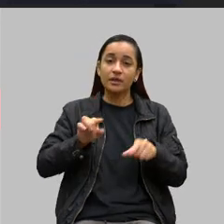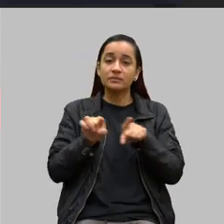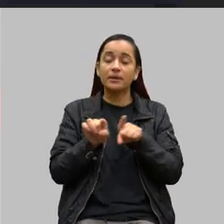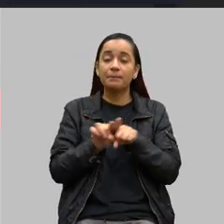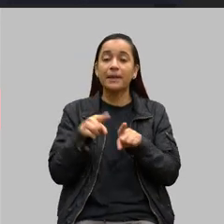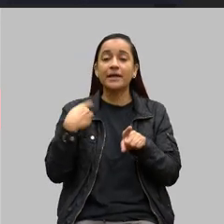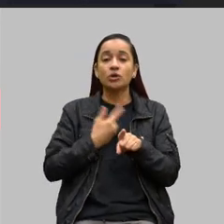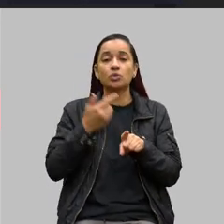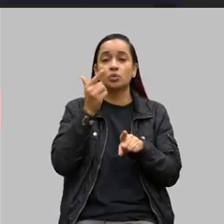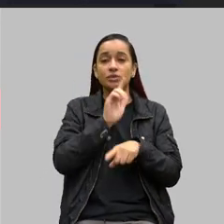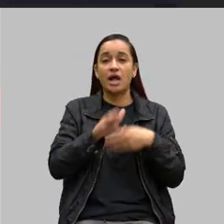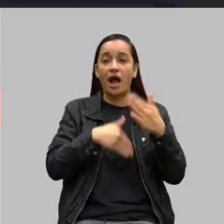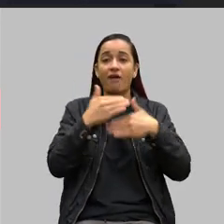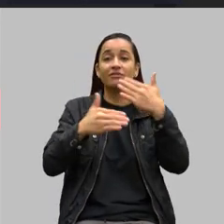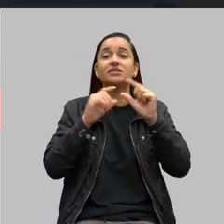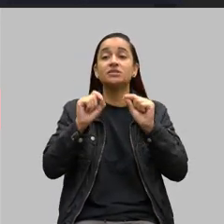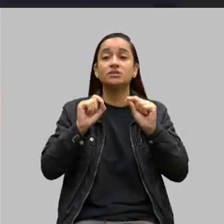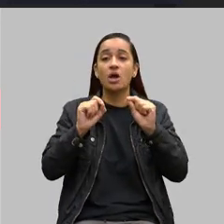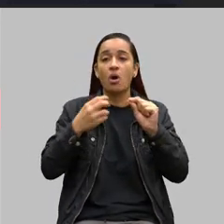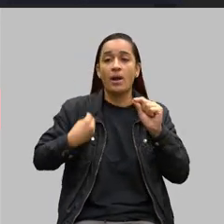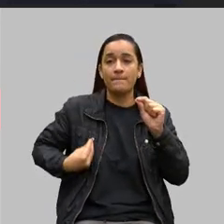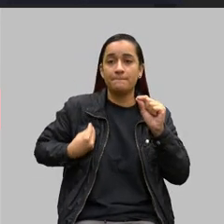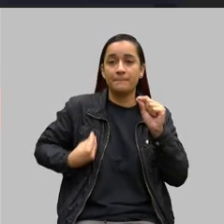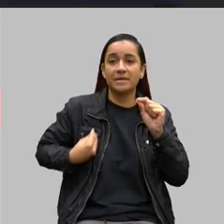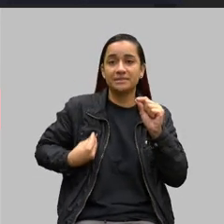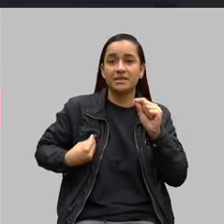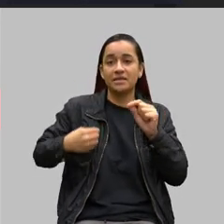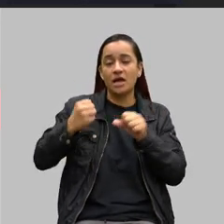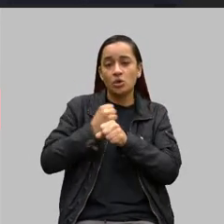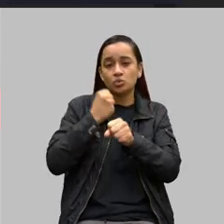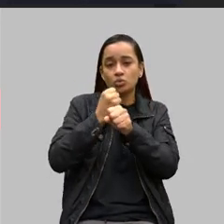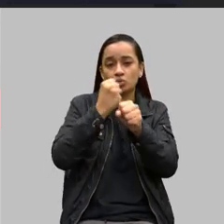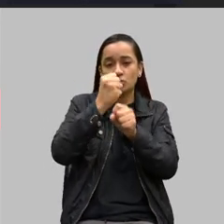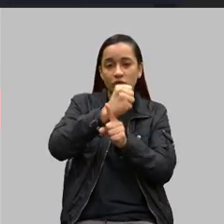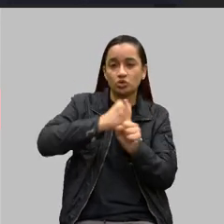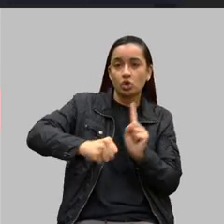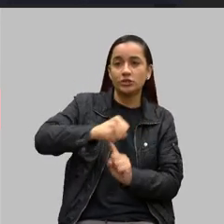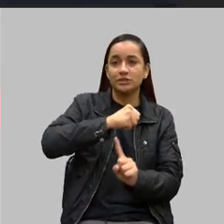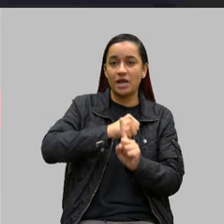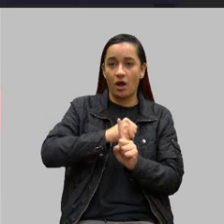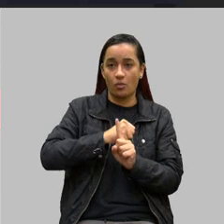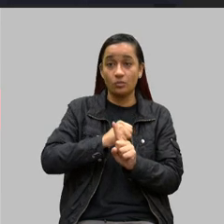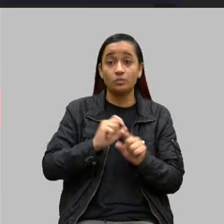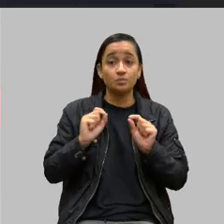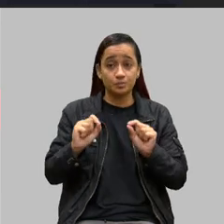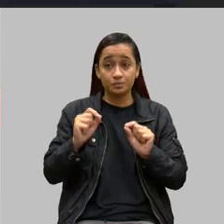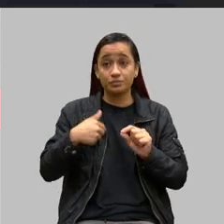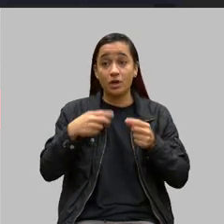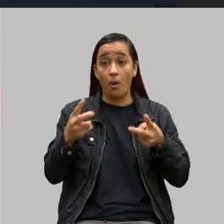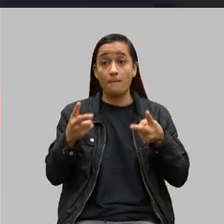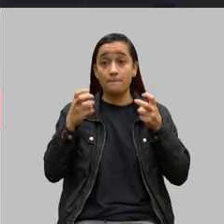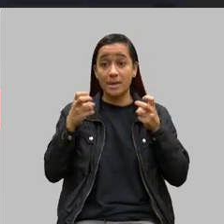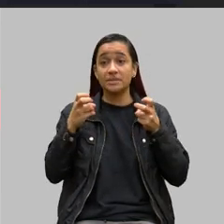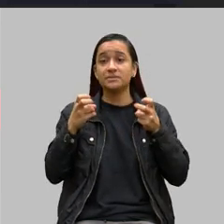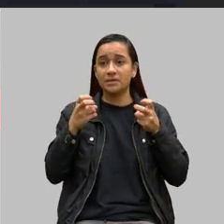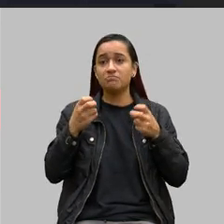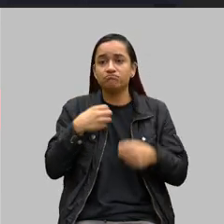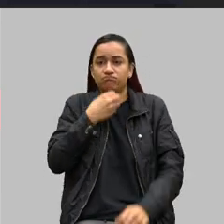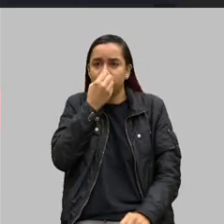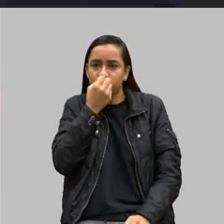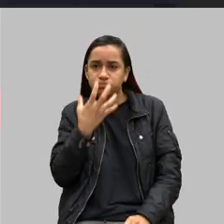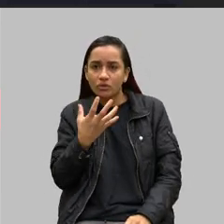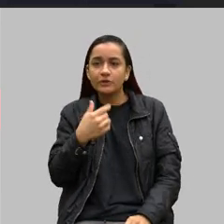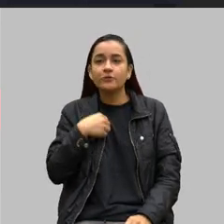nas no que a gente chama de parcerias em infraestruturas social né então Eh eu vejo com muito bons olhos né tendo trabalhado